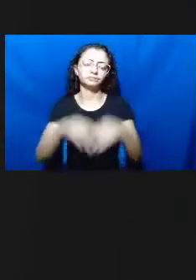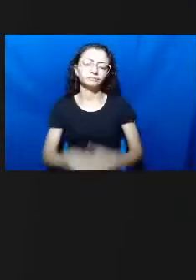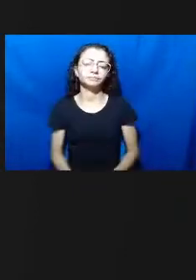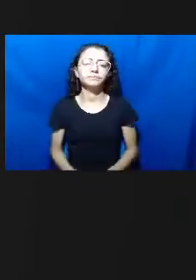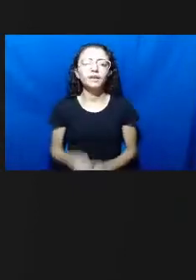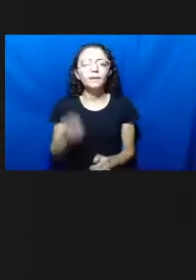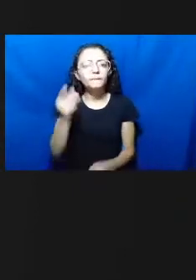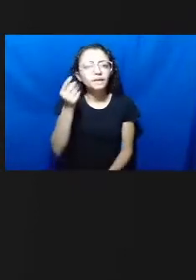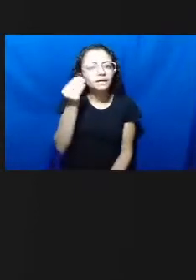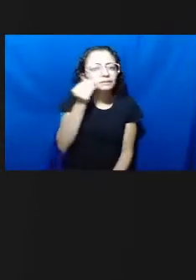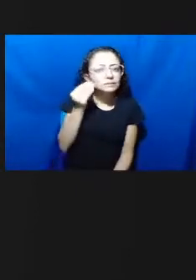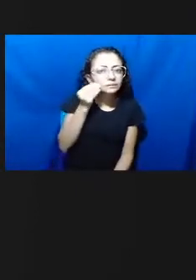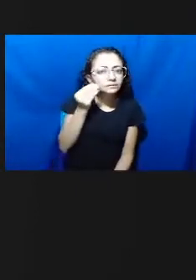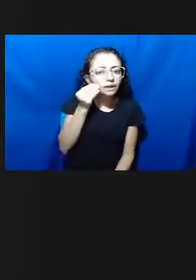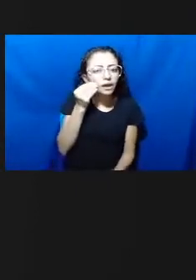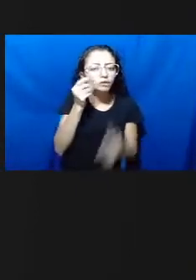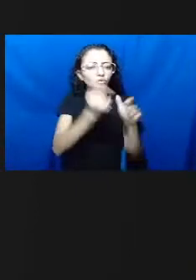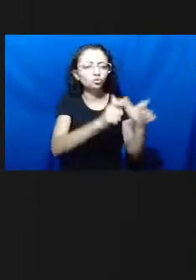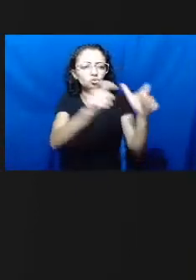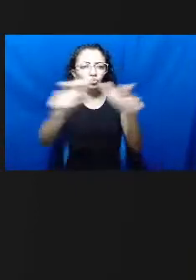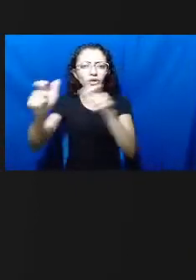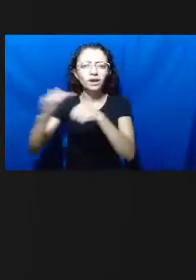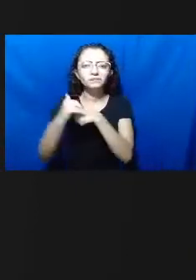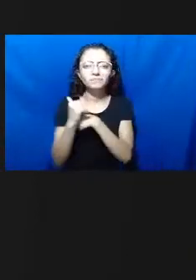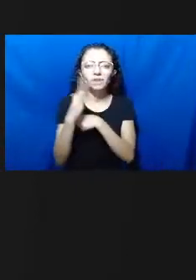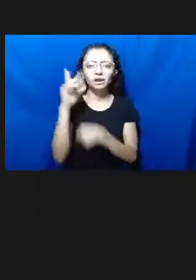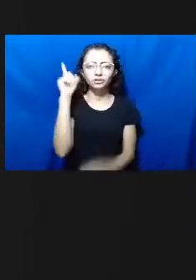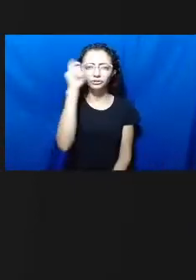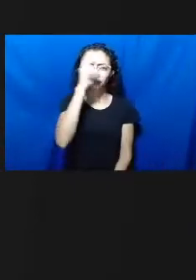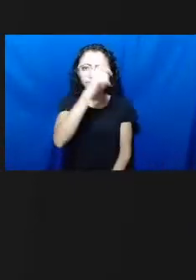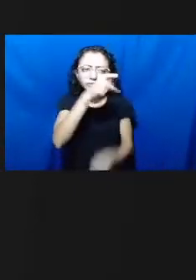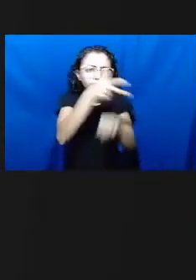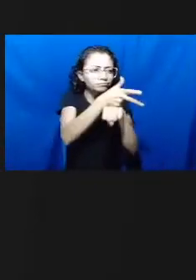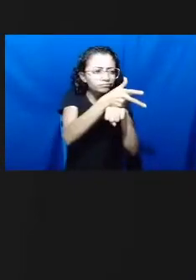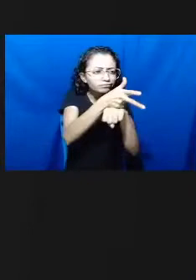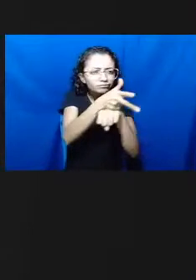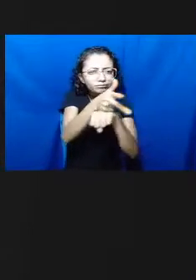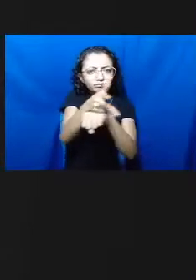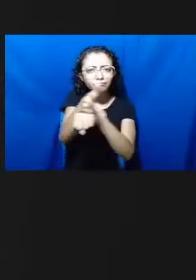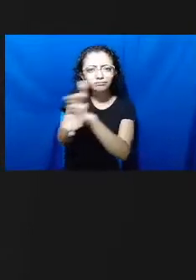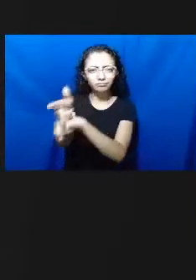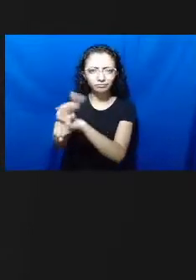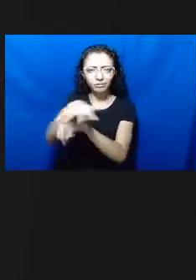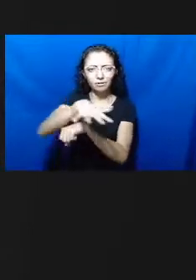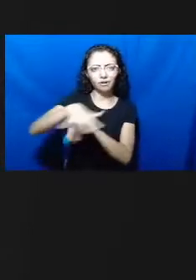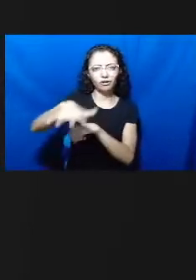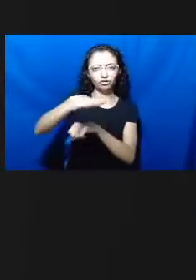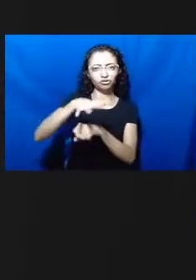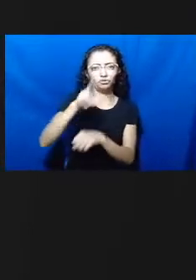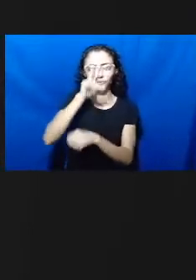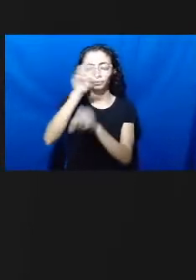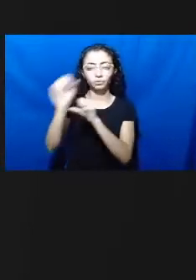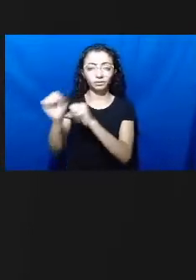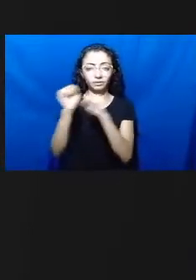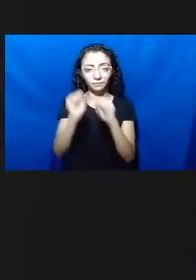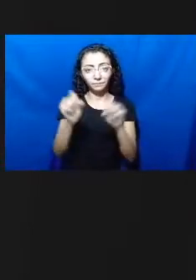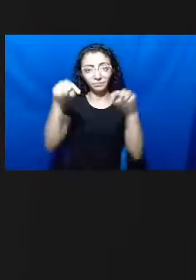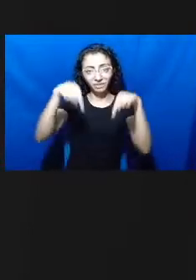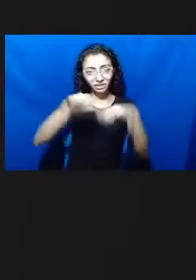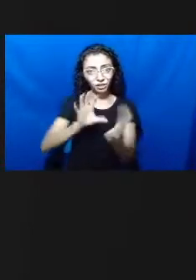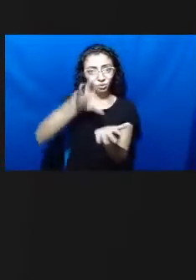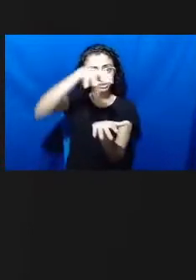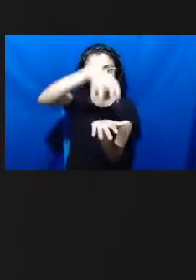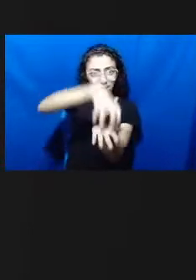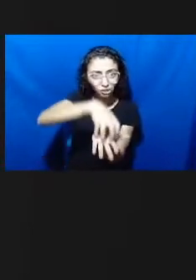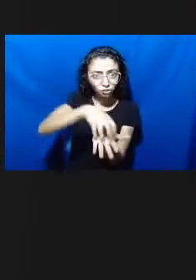invadir e chegar nos lugares mais difíceis, os acessos mais difíceis do poder. Então, aqui, que é o centro do poder do Brasil,